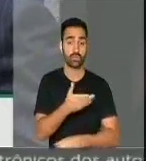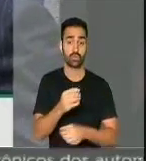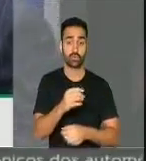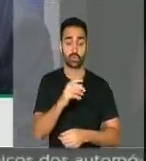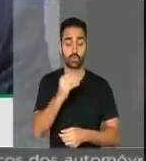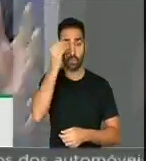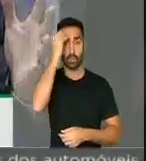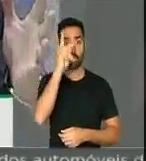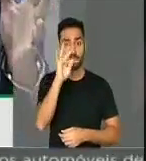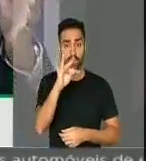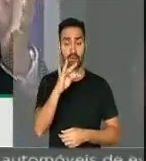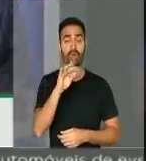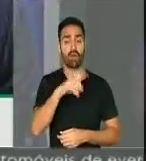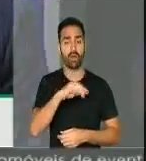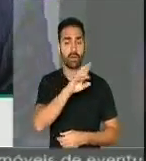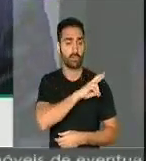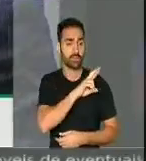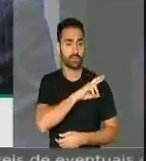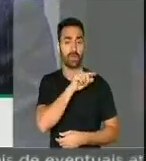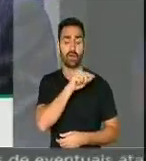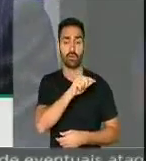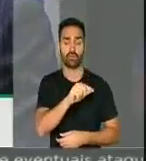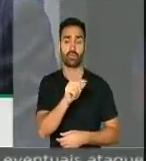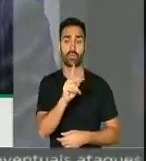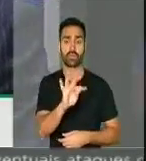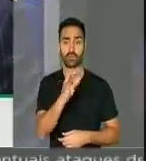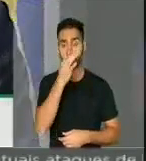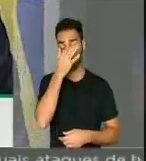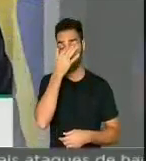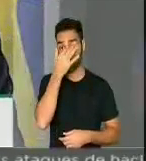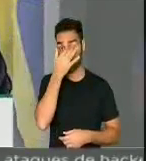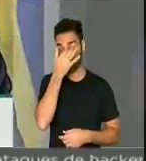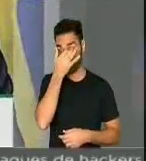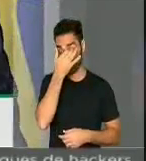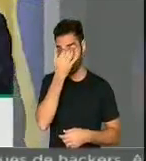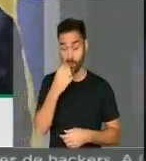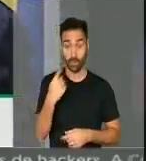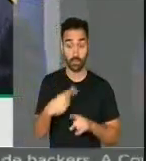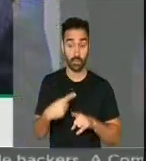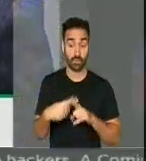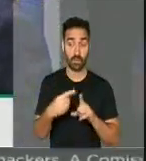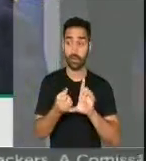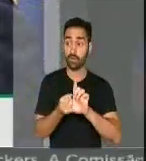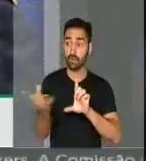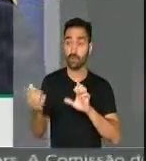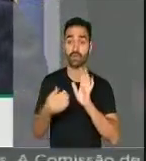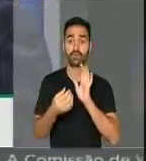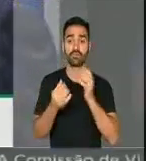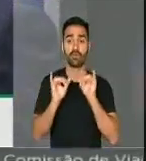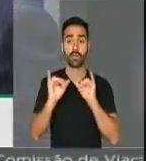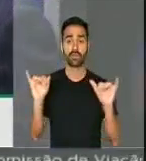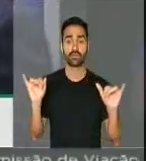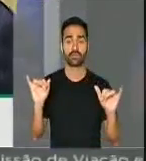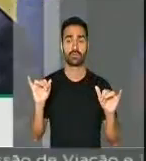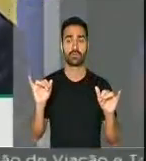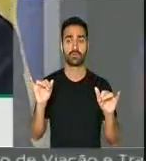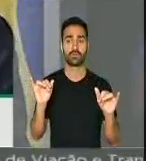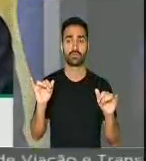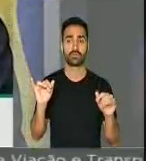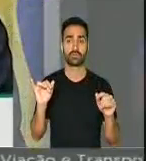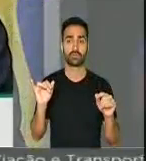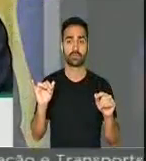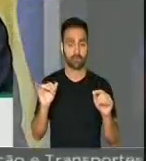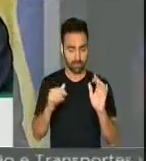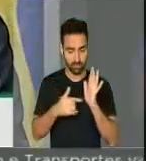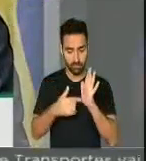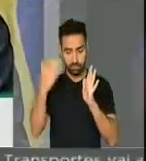a responsabilidade a quem é o responsável. E por que nós não trazemos dados? Para não ficar em palavras